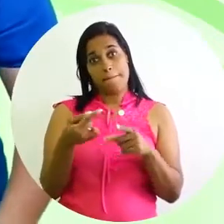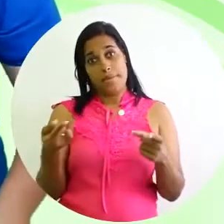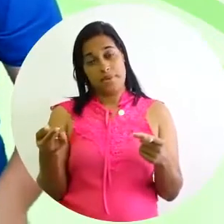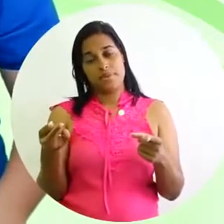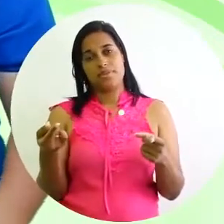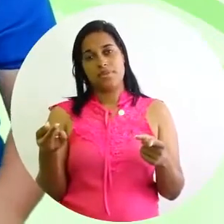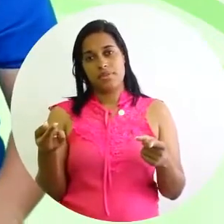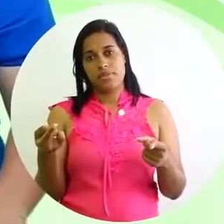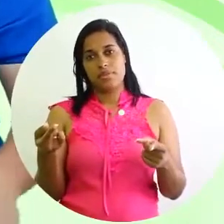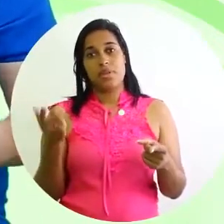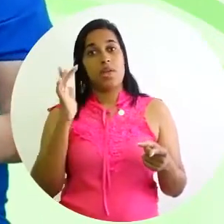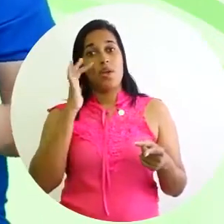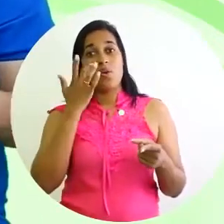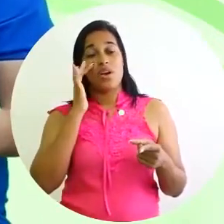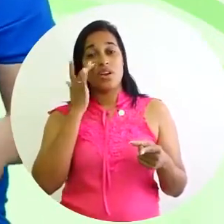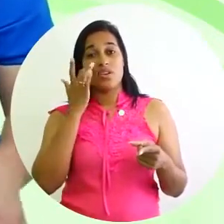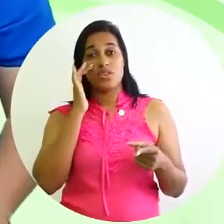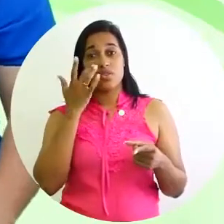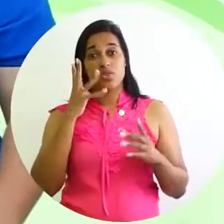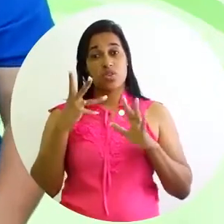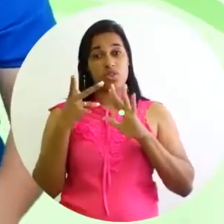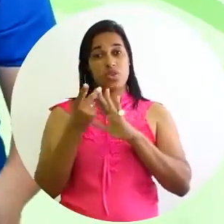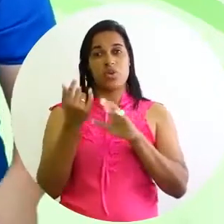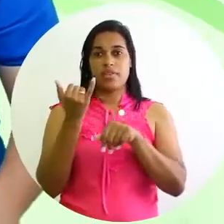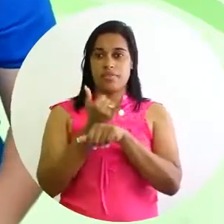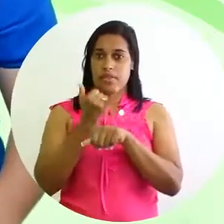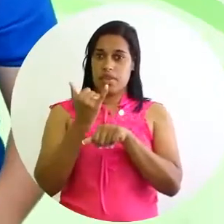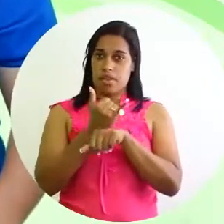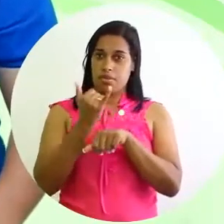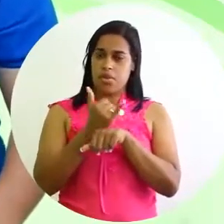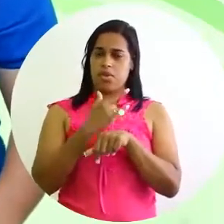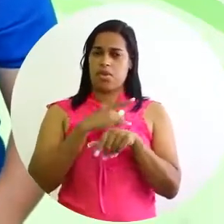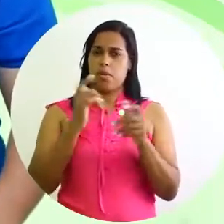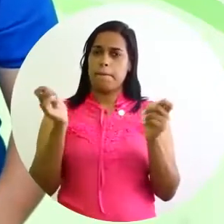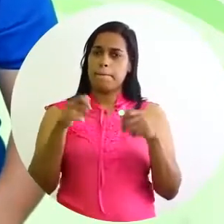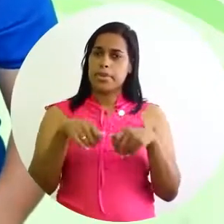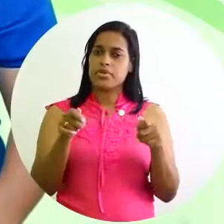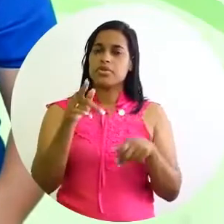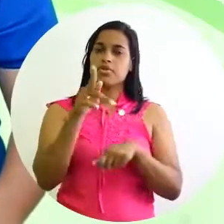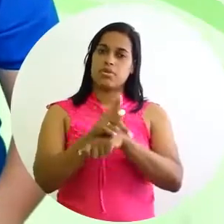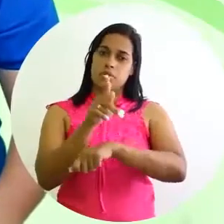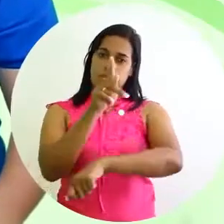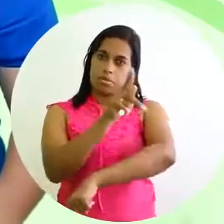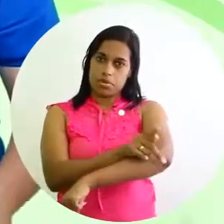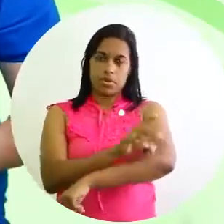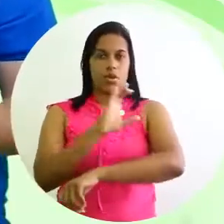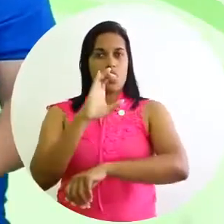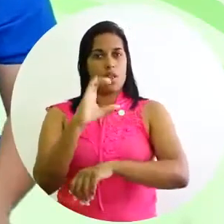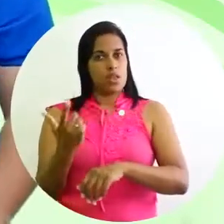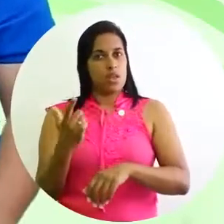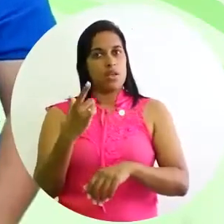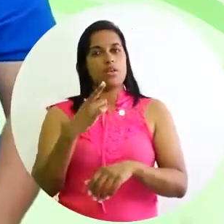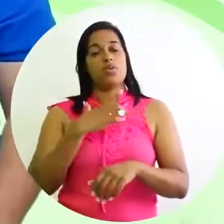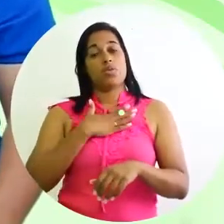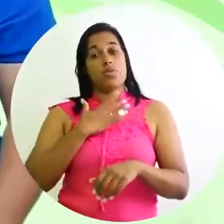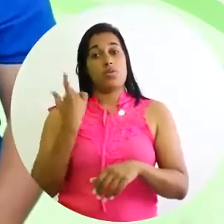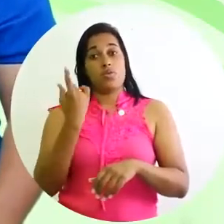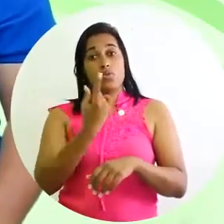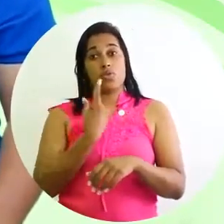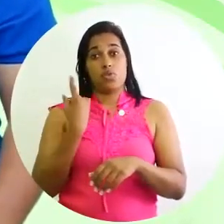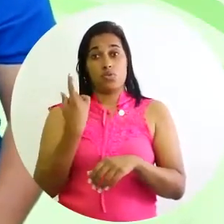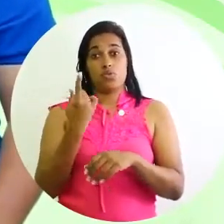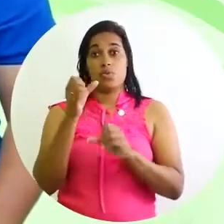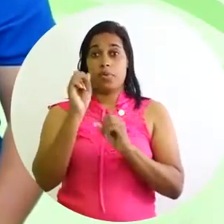né? Eu acho que toda ferramenta ela tem sim o seu potencial pedagógico. Basta o educador